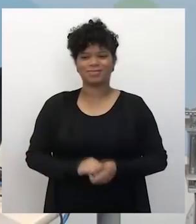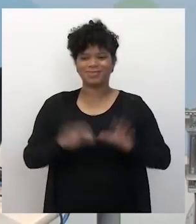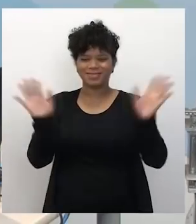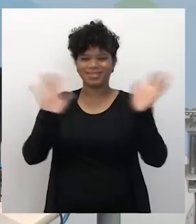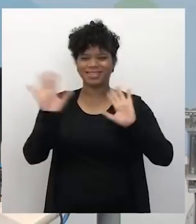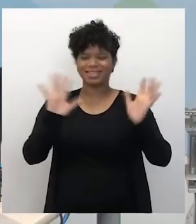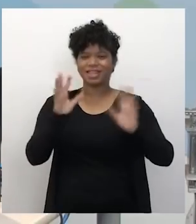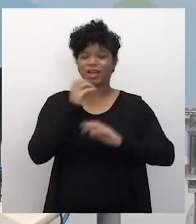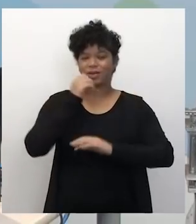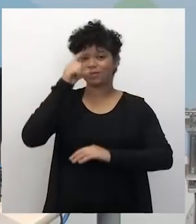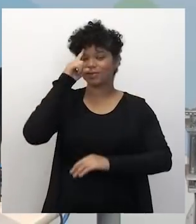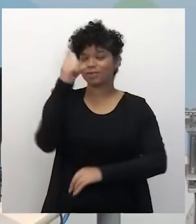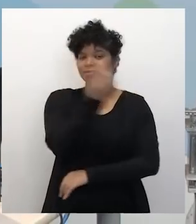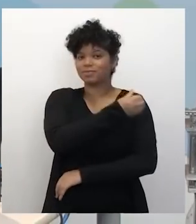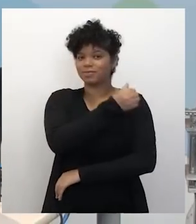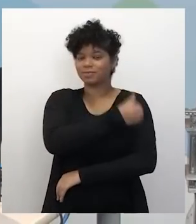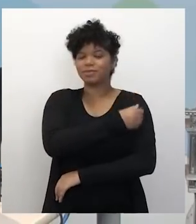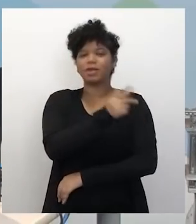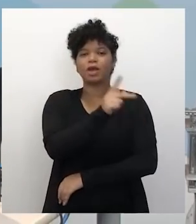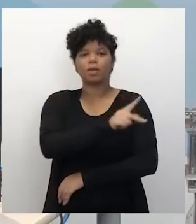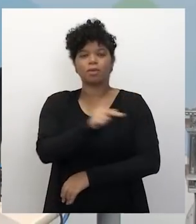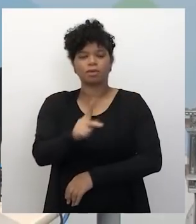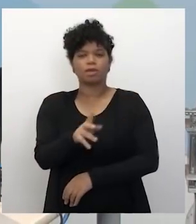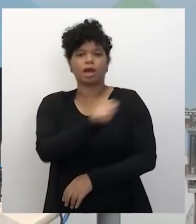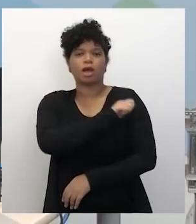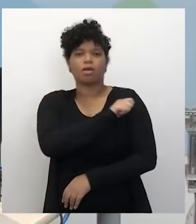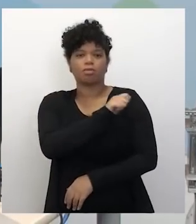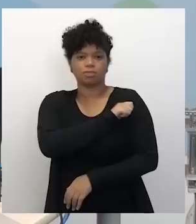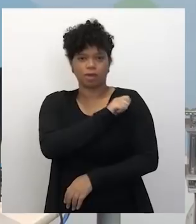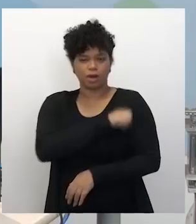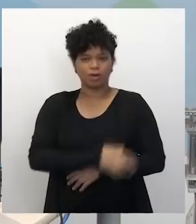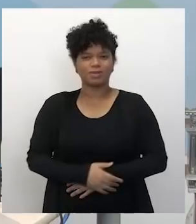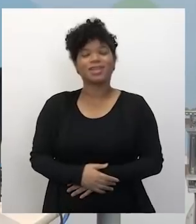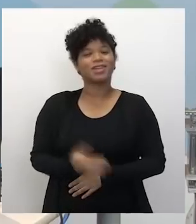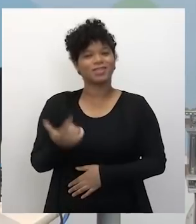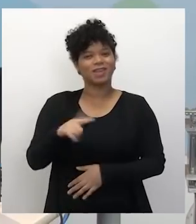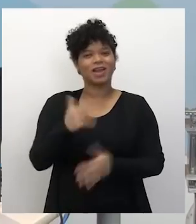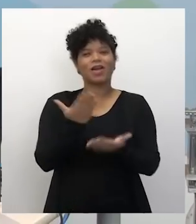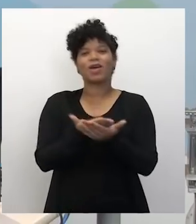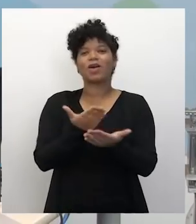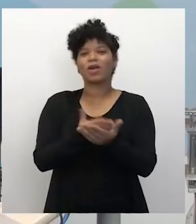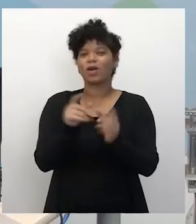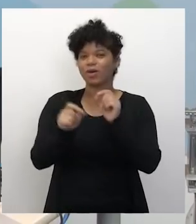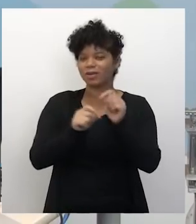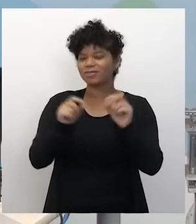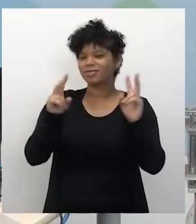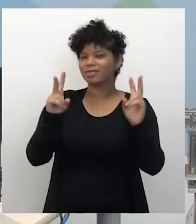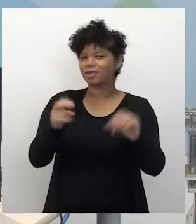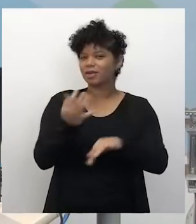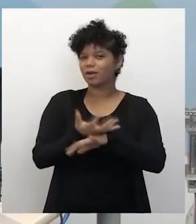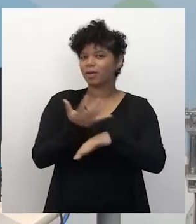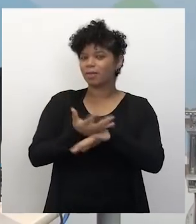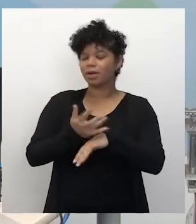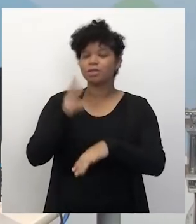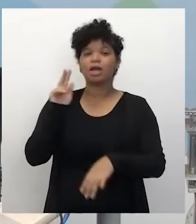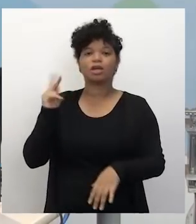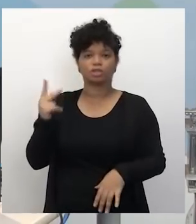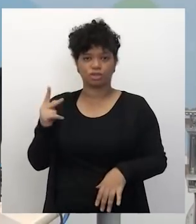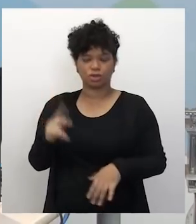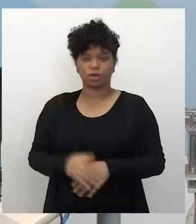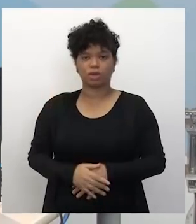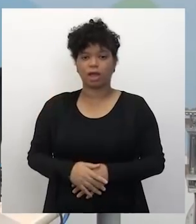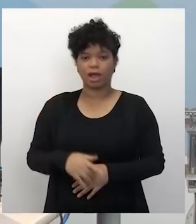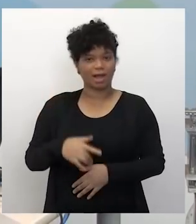Bom dia, sexto ano, professores e alunos. Mais uma aula de história, não é de língua portuguesa. Eu